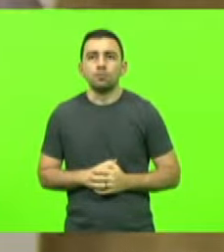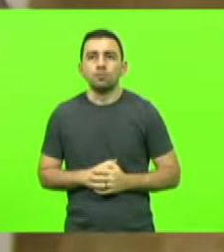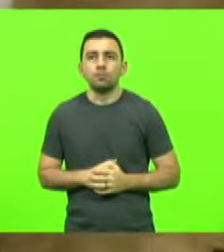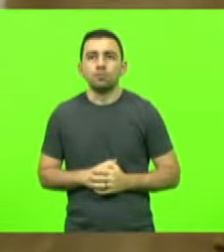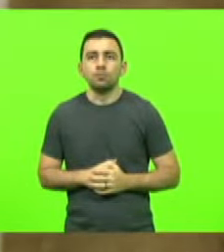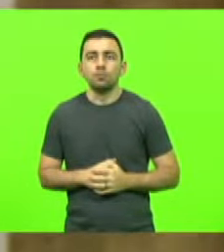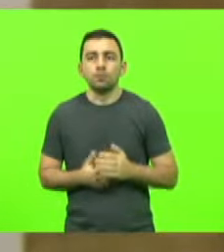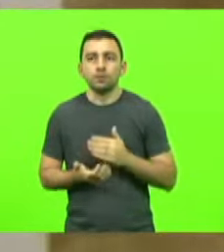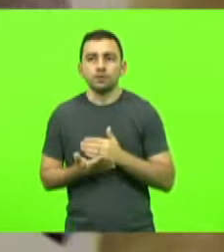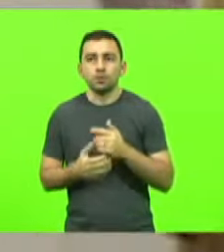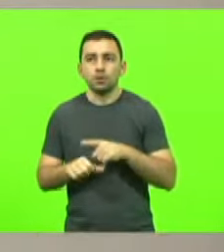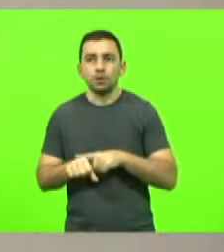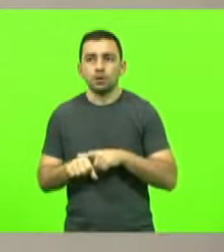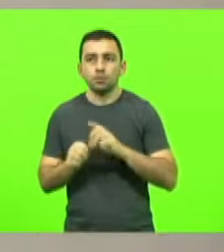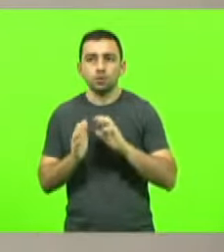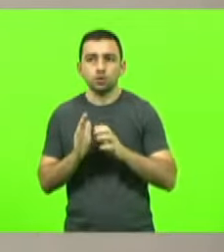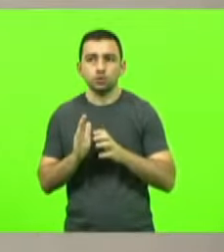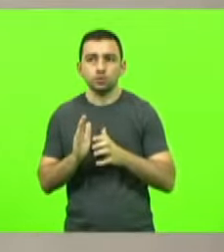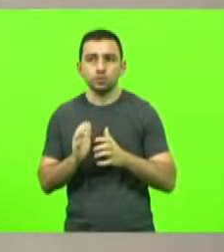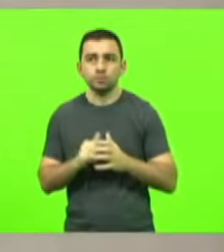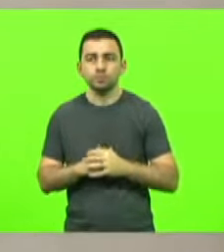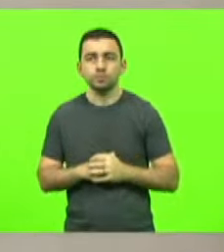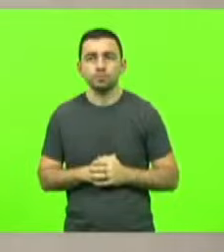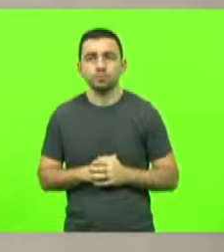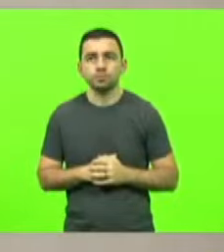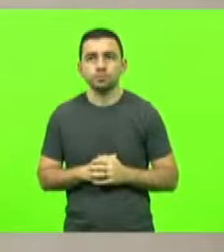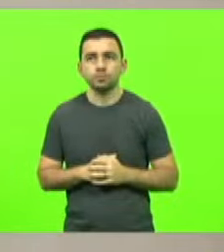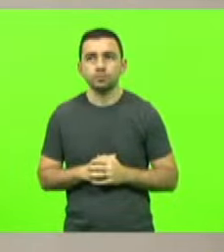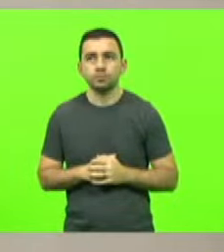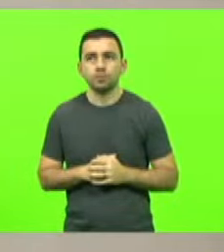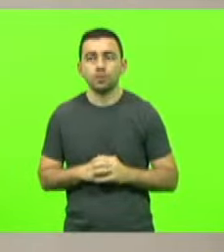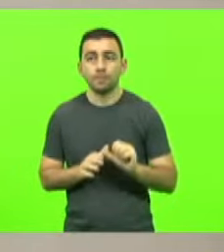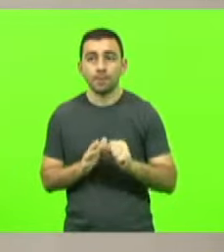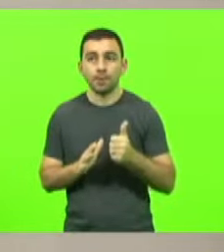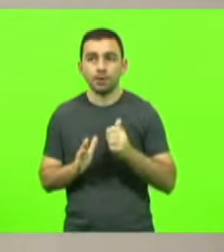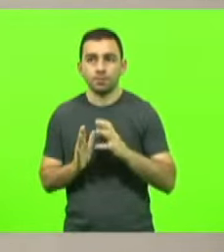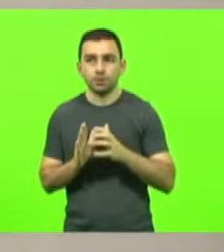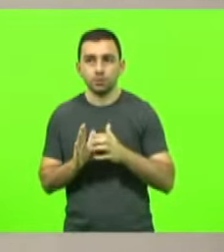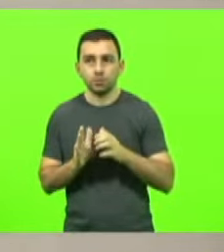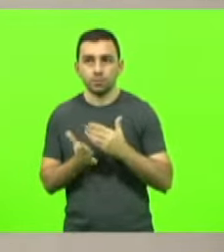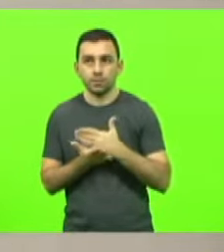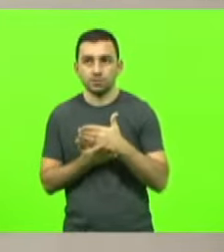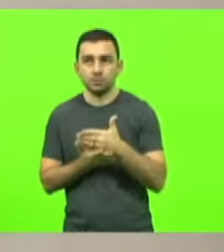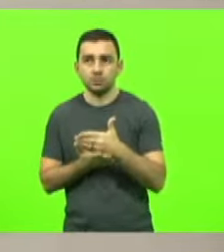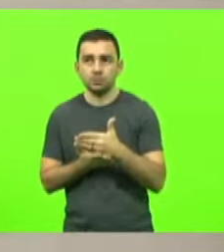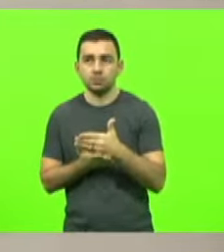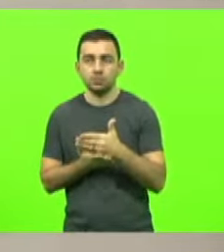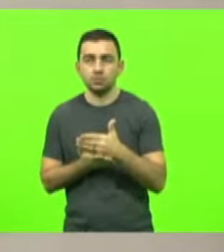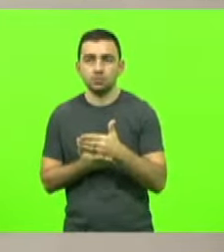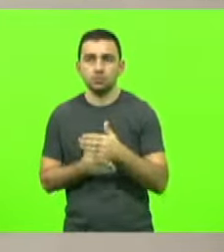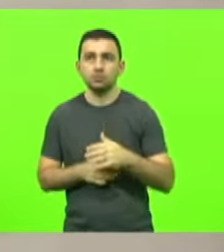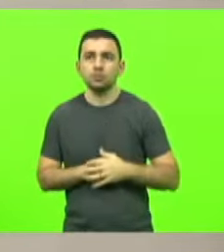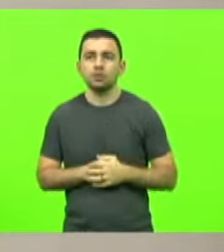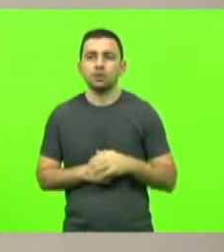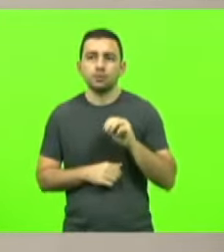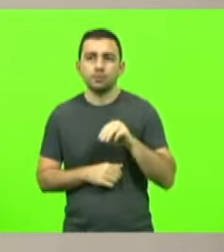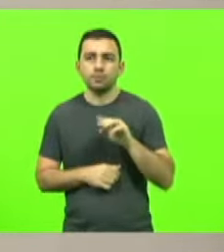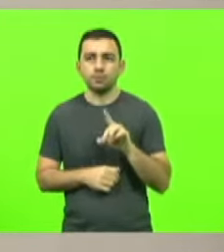entraremos no horário destinado aos partidos políticos. E o primeiro partido, o primeiro bloco do dia, o